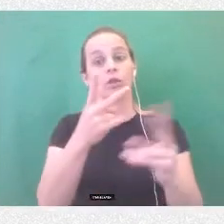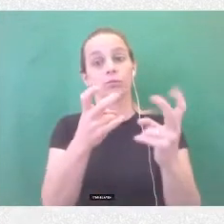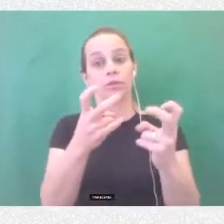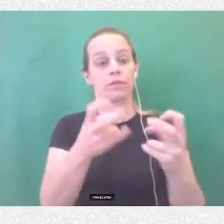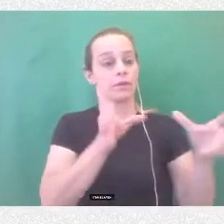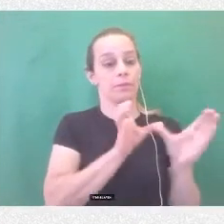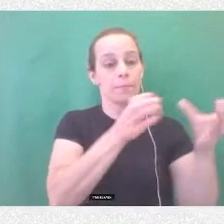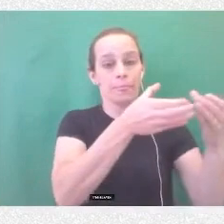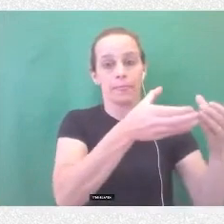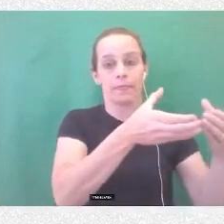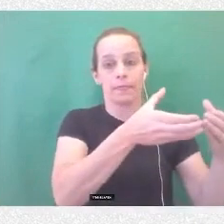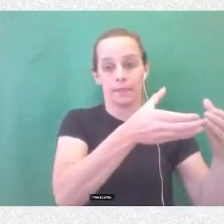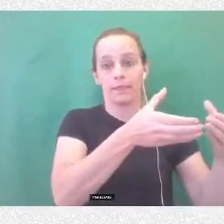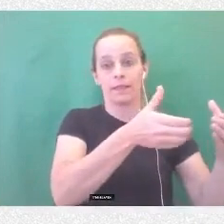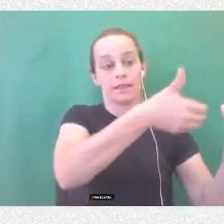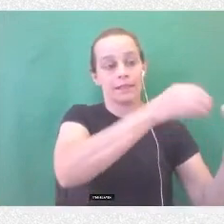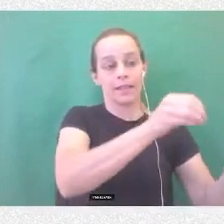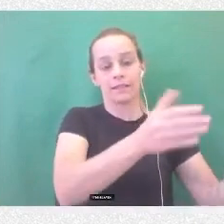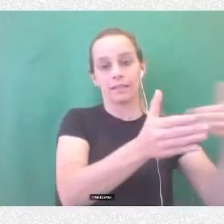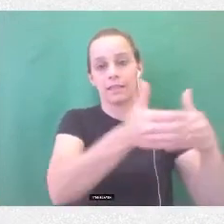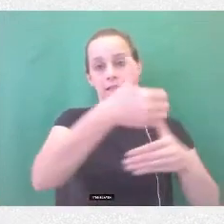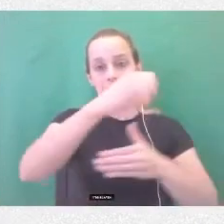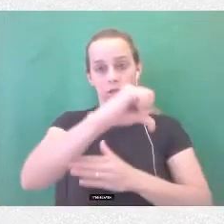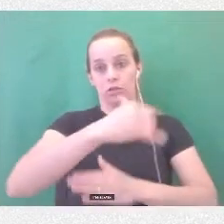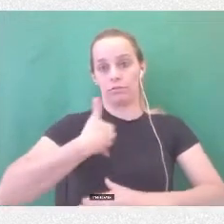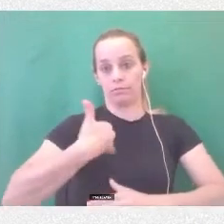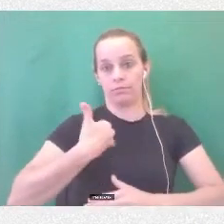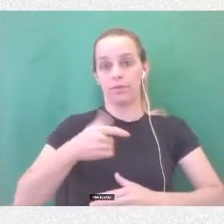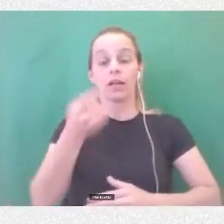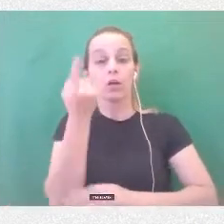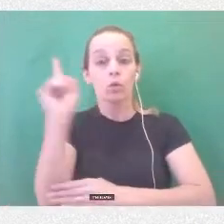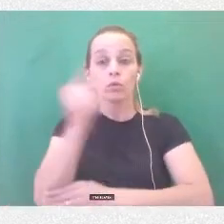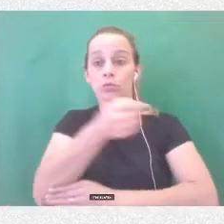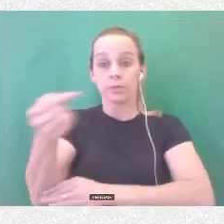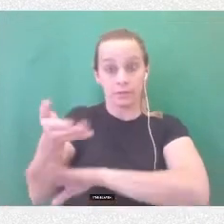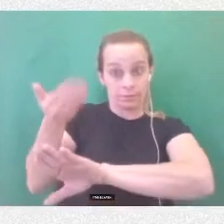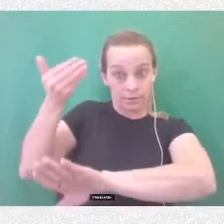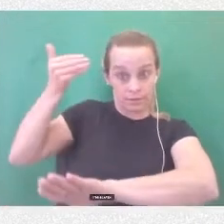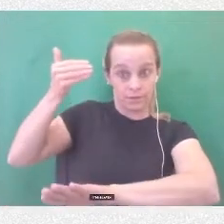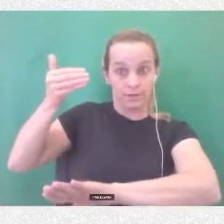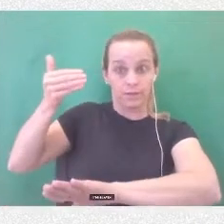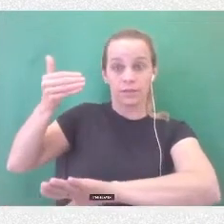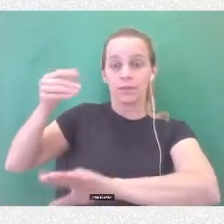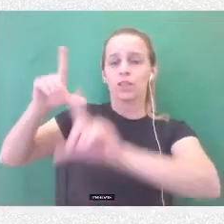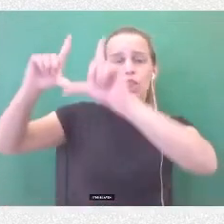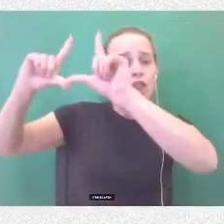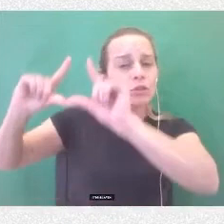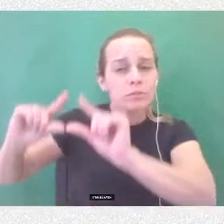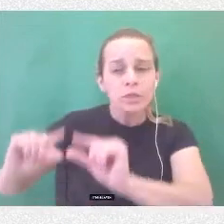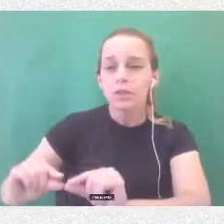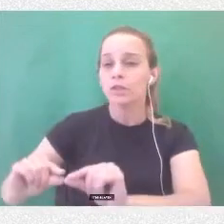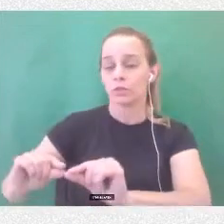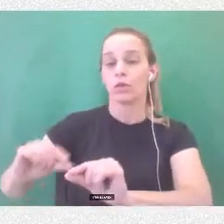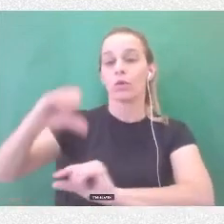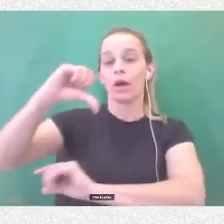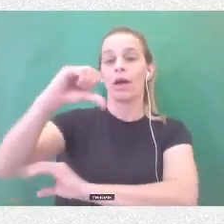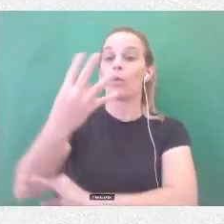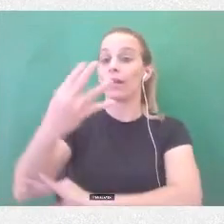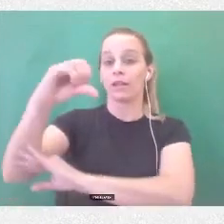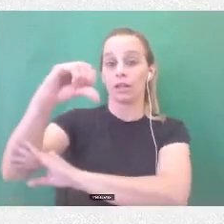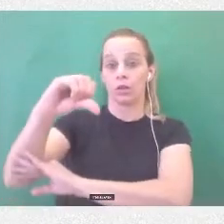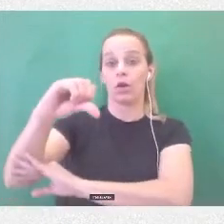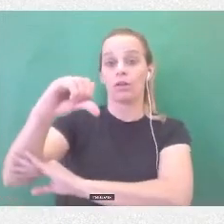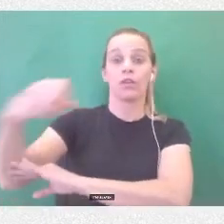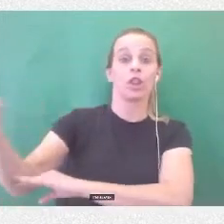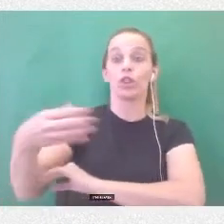de 10 a 19 anos, nós notamos que nas últimas semanas epidemiológicas tivemos uma queda de 49 novos casos na primeira semana epidemiológica